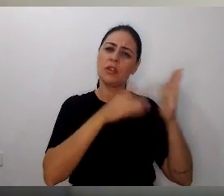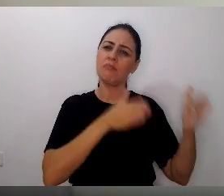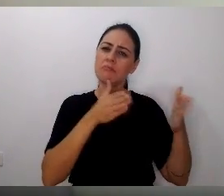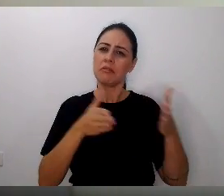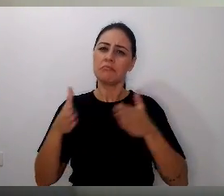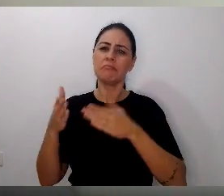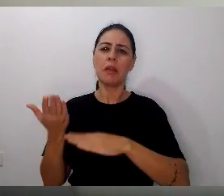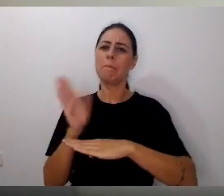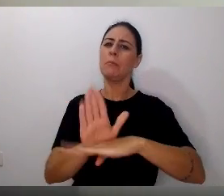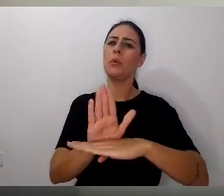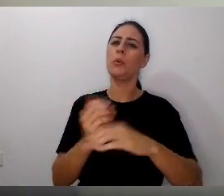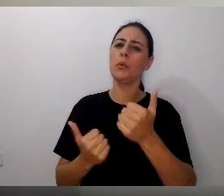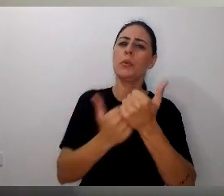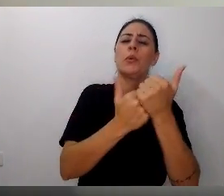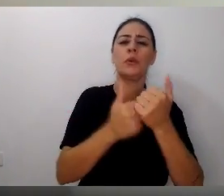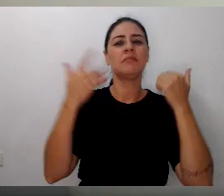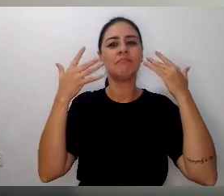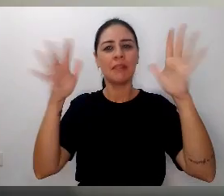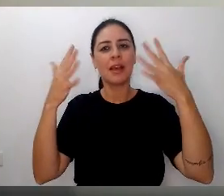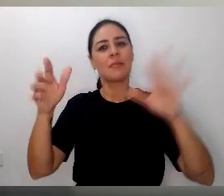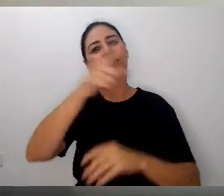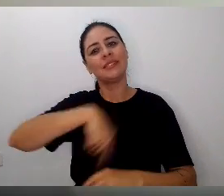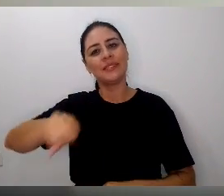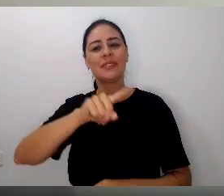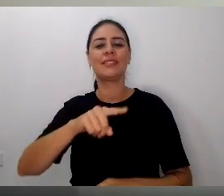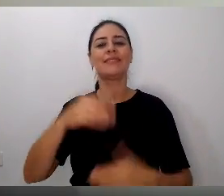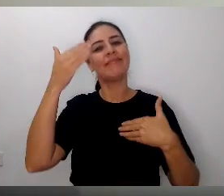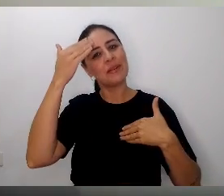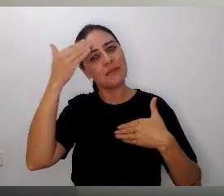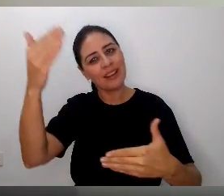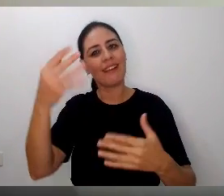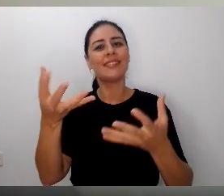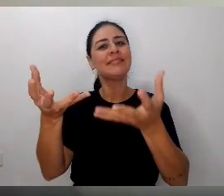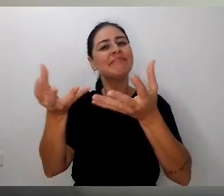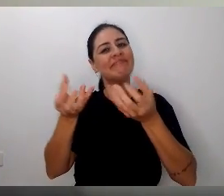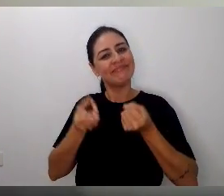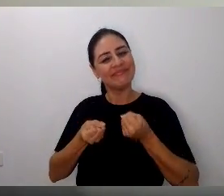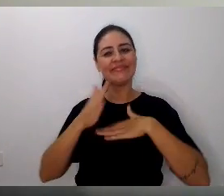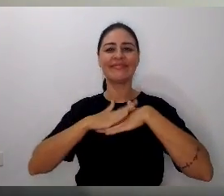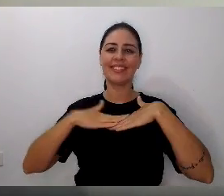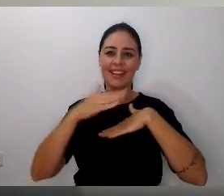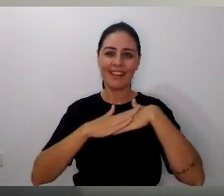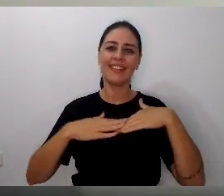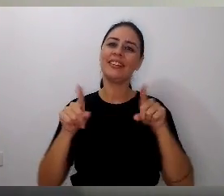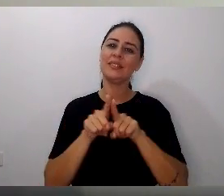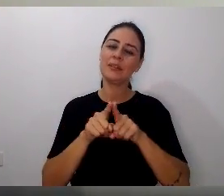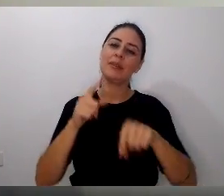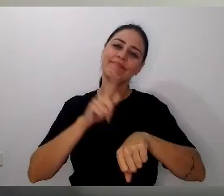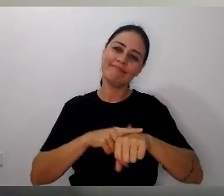todo o apoio. Parabéns para vocês. E obrigada pela acolhida, pelo espaço.